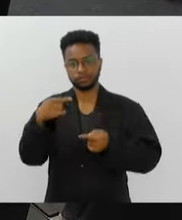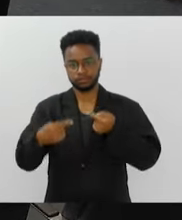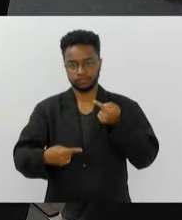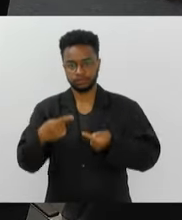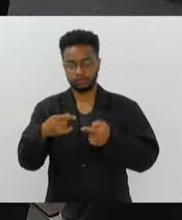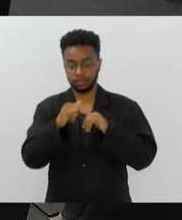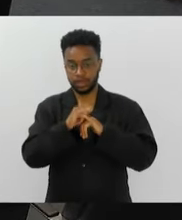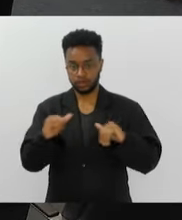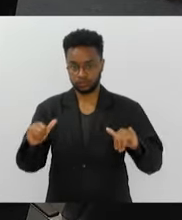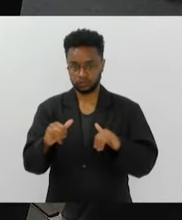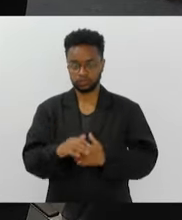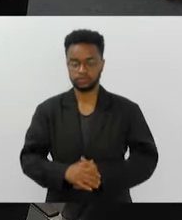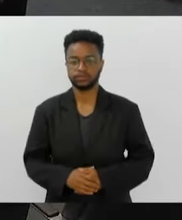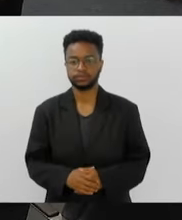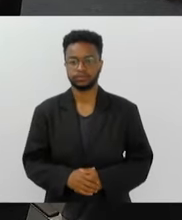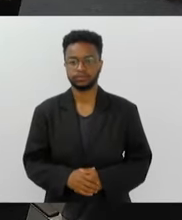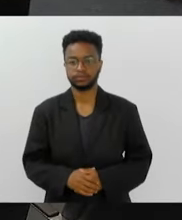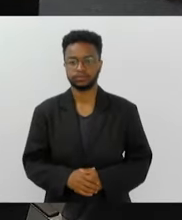anuncio